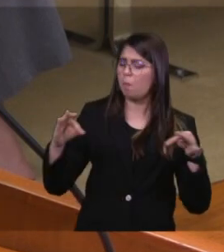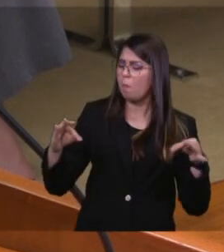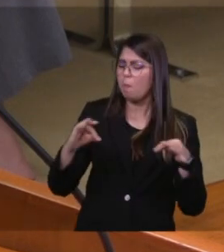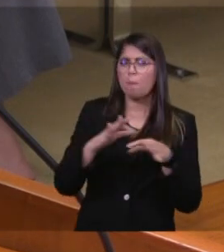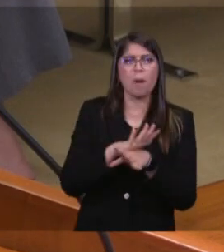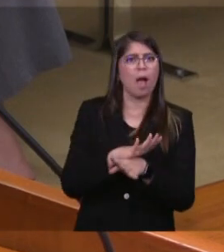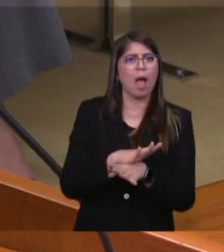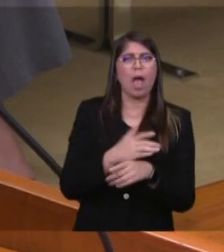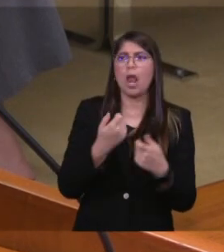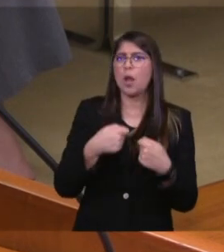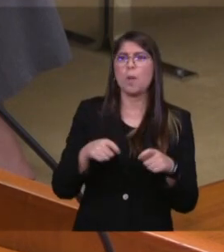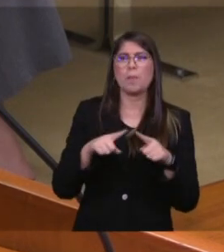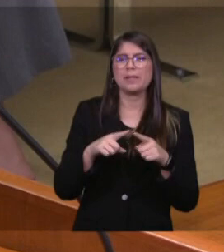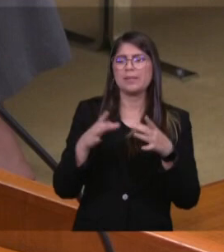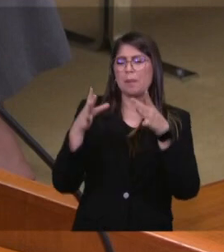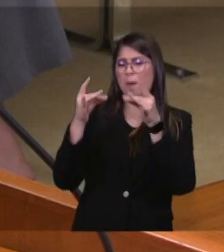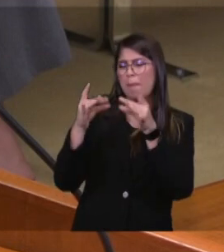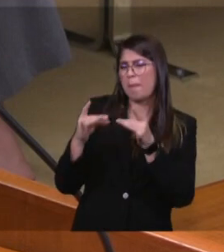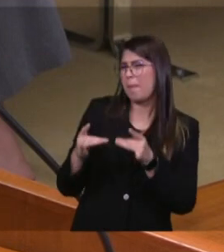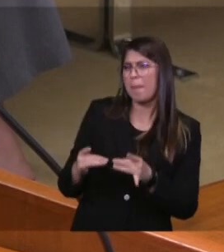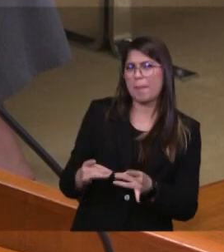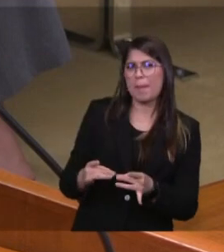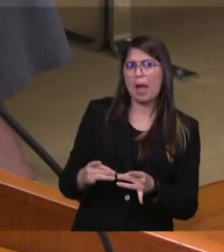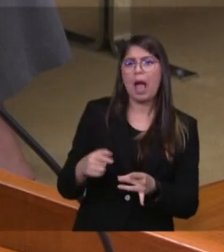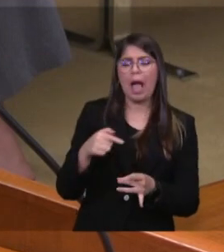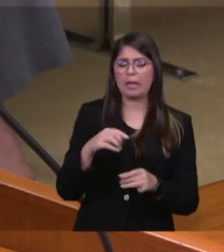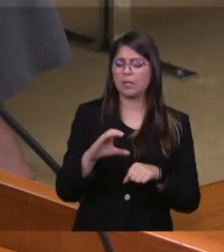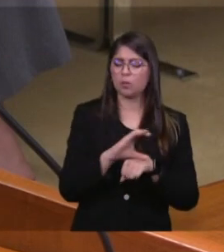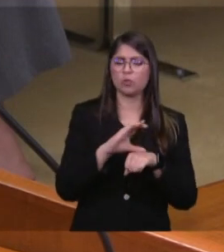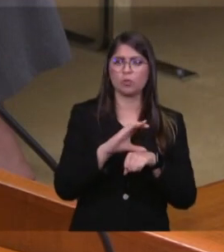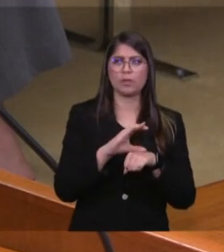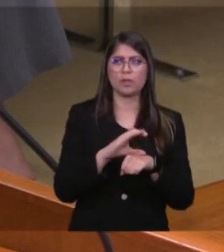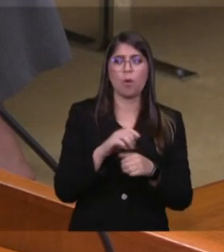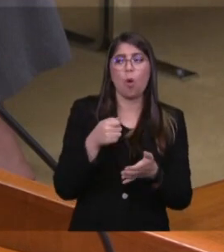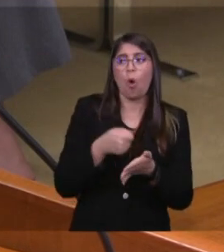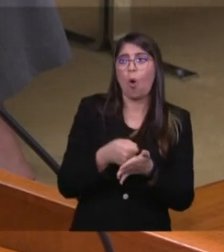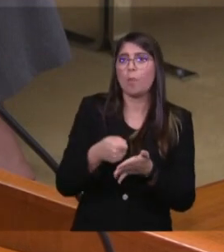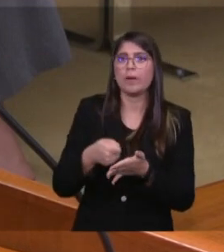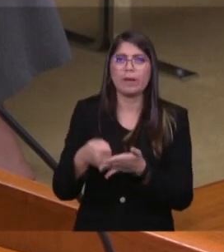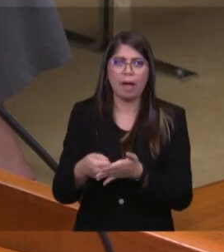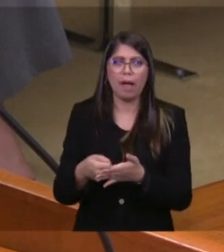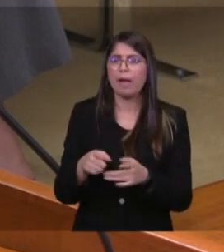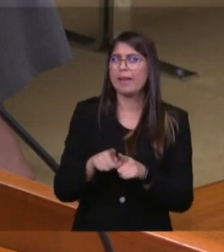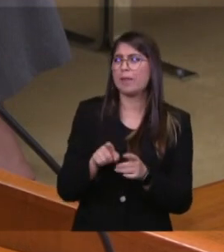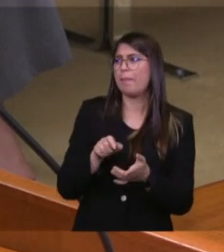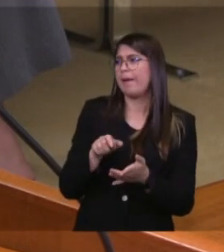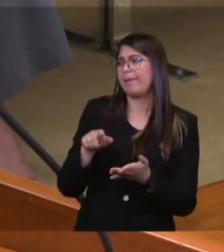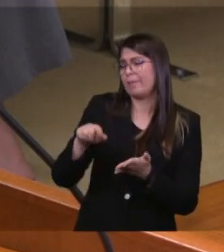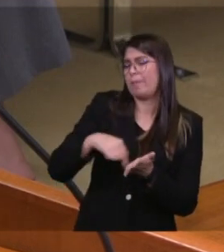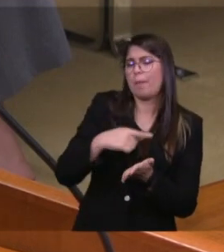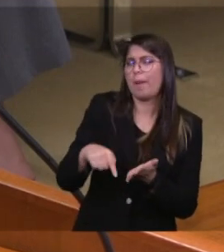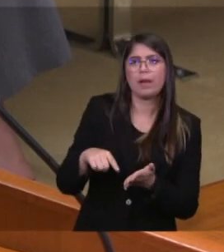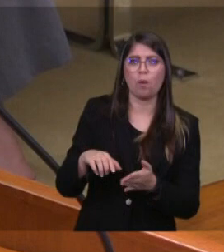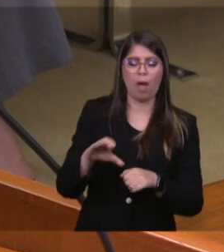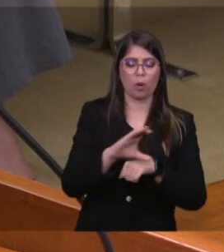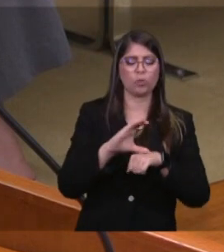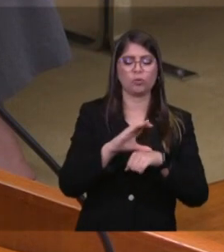complementar, não precisa especificar e descer a esses detalhes. Ela não pode nem obrigar e nem excetuar, porque a Constituição por si só já